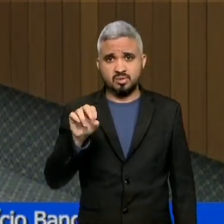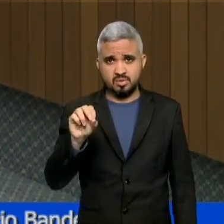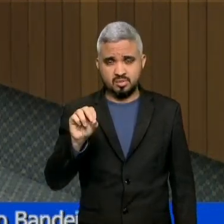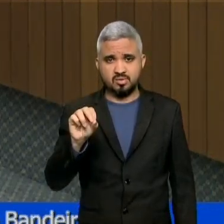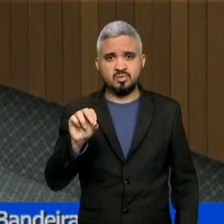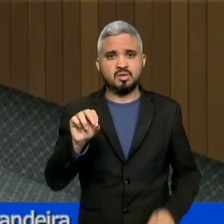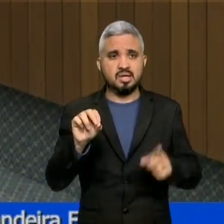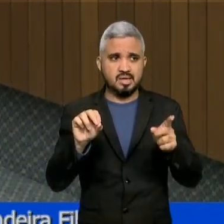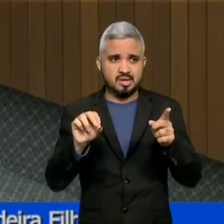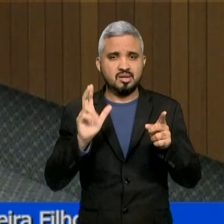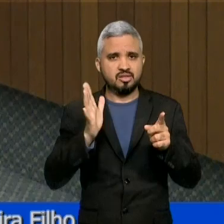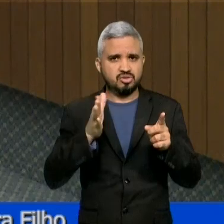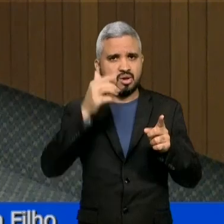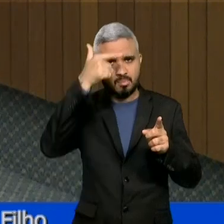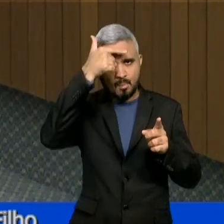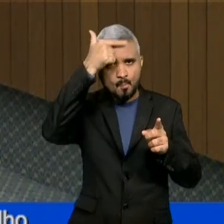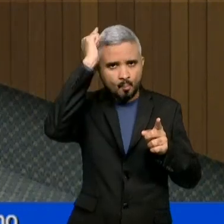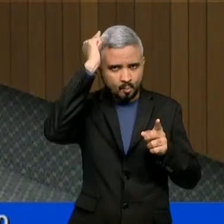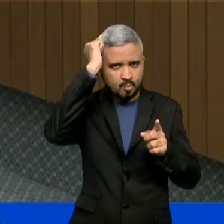né? Porque